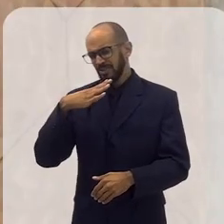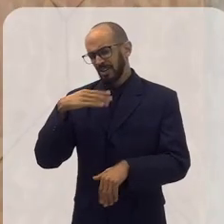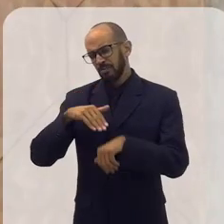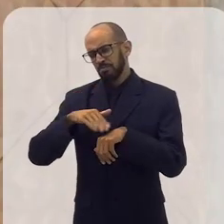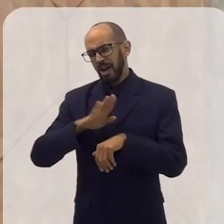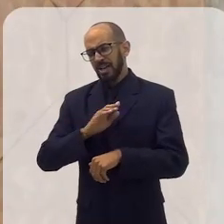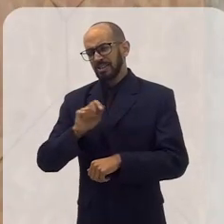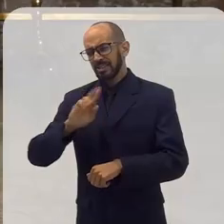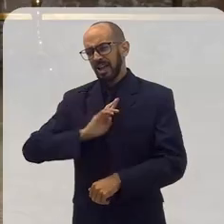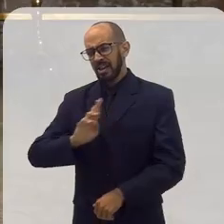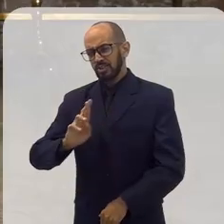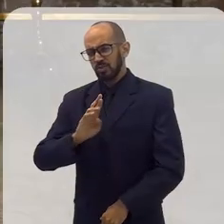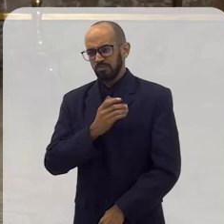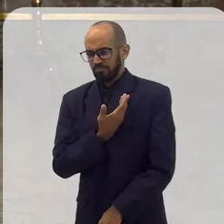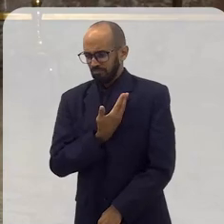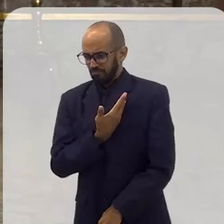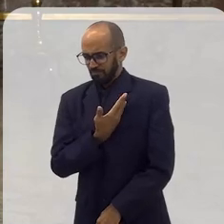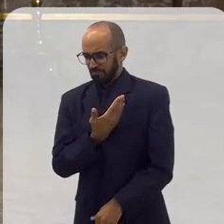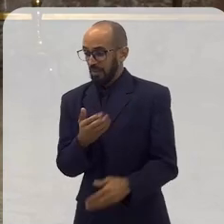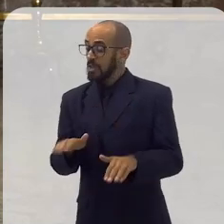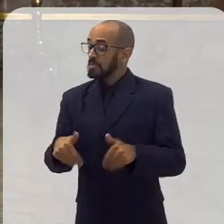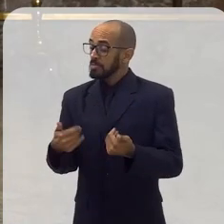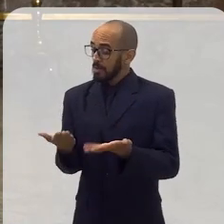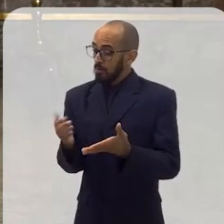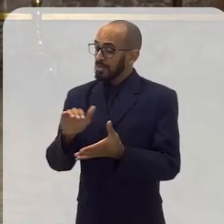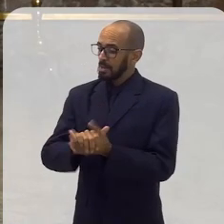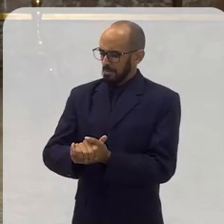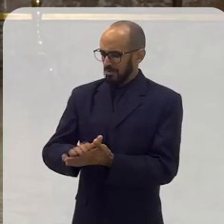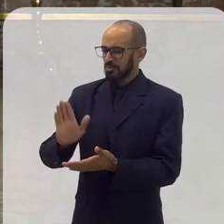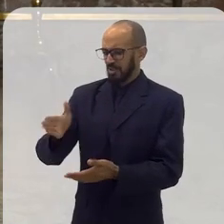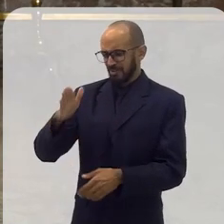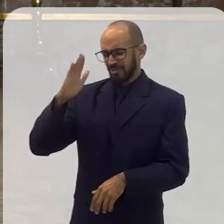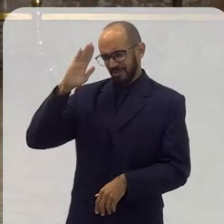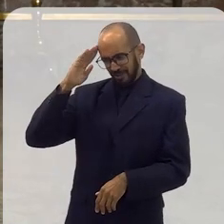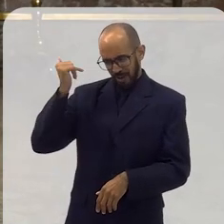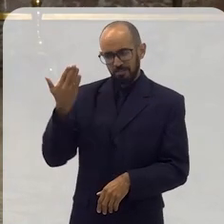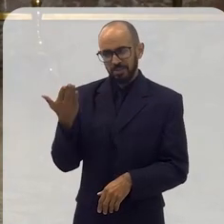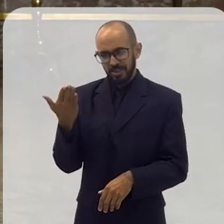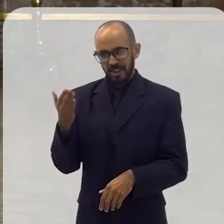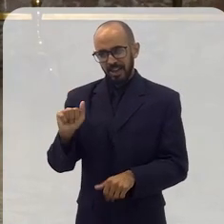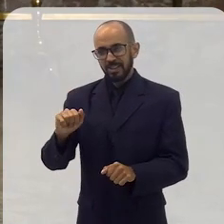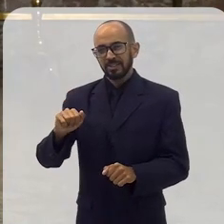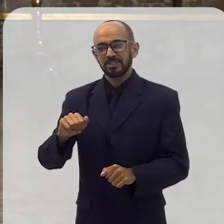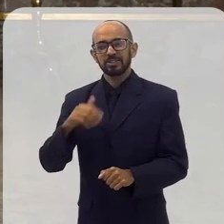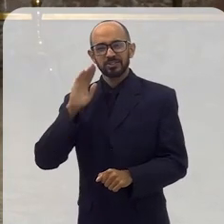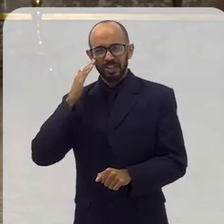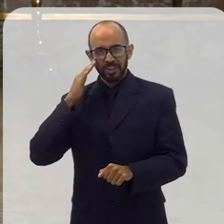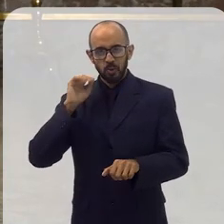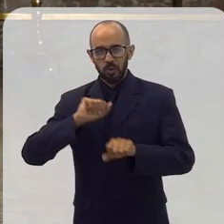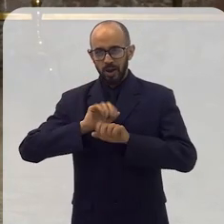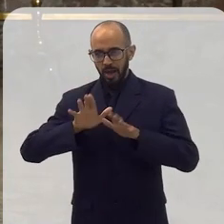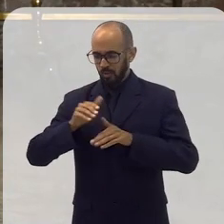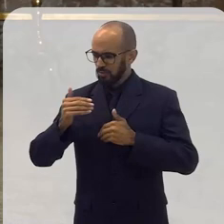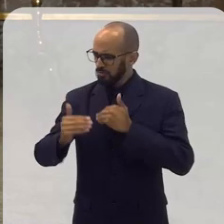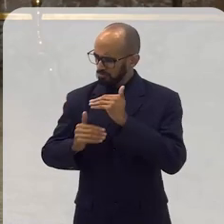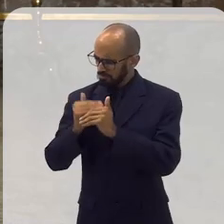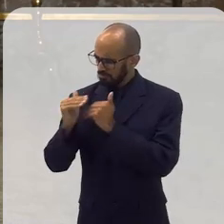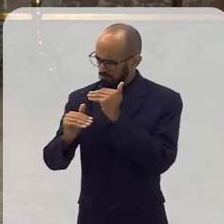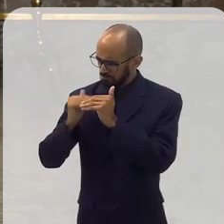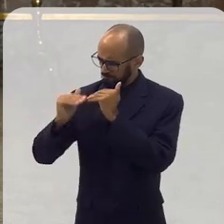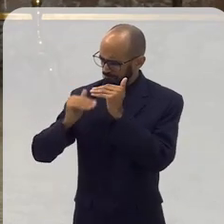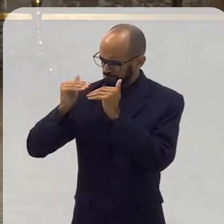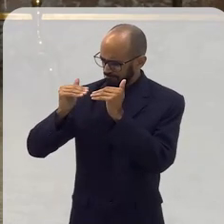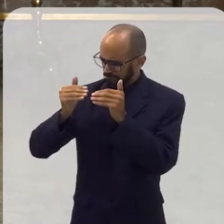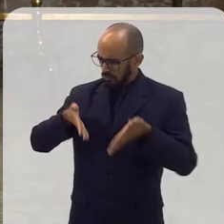religião ortodoxa. Chegamos ao casamento, então nós já sabemos como é desde o